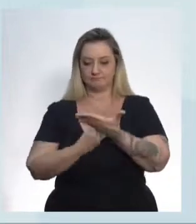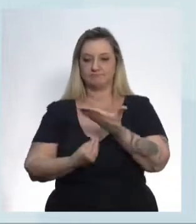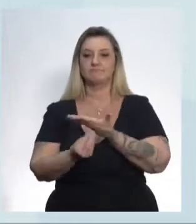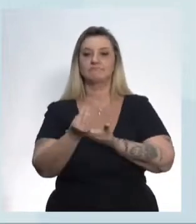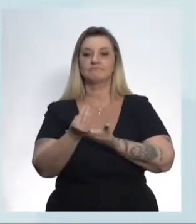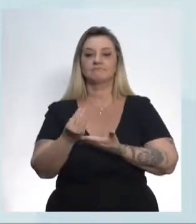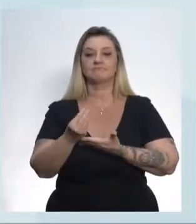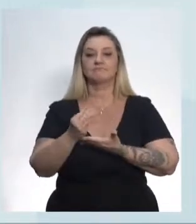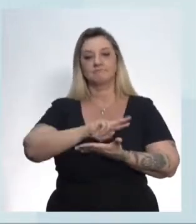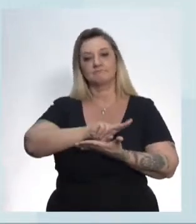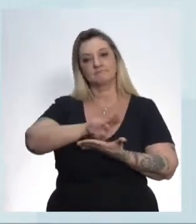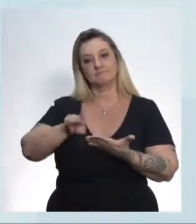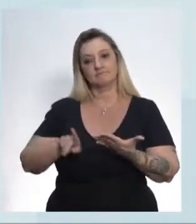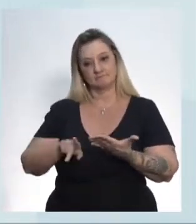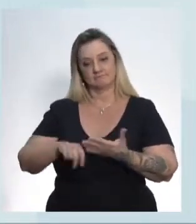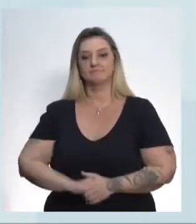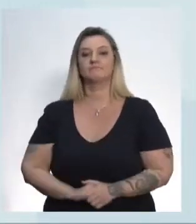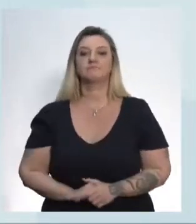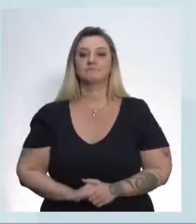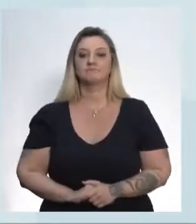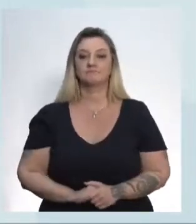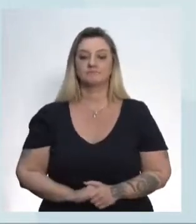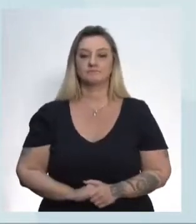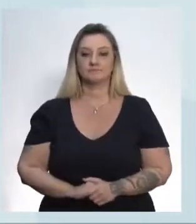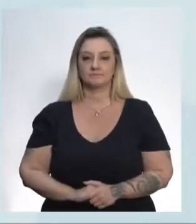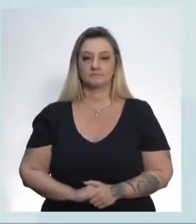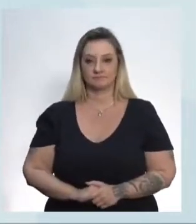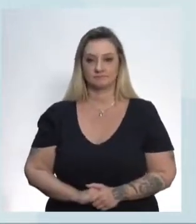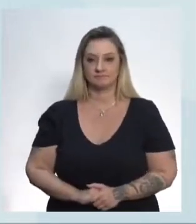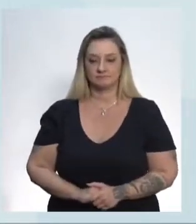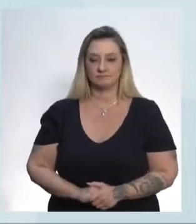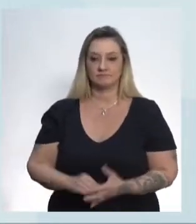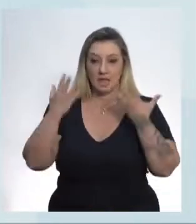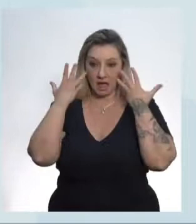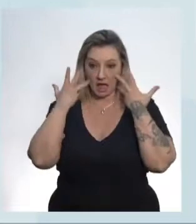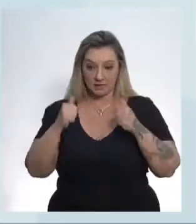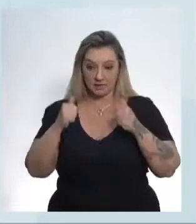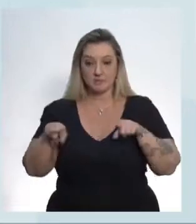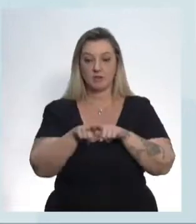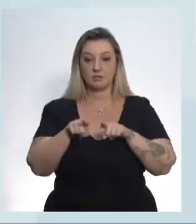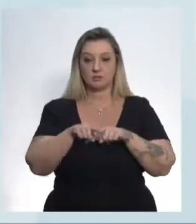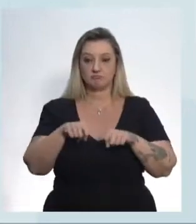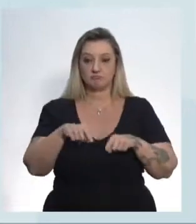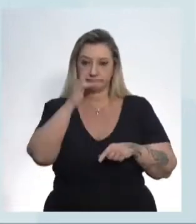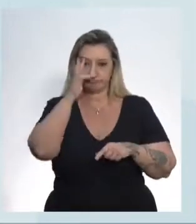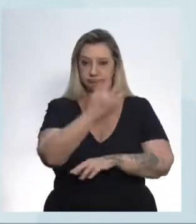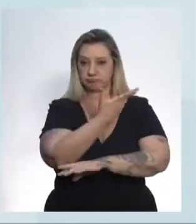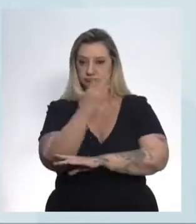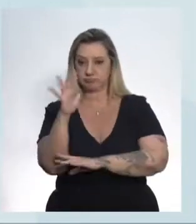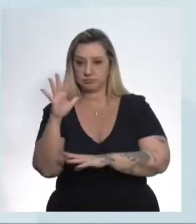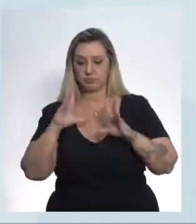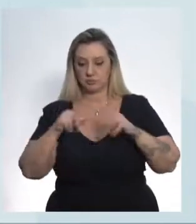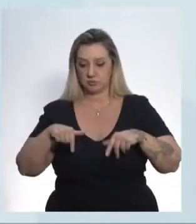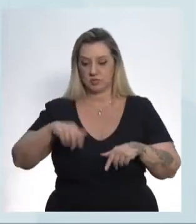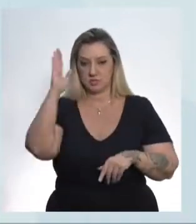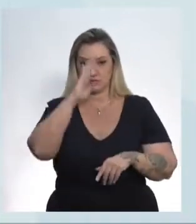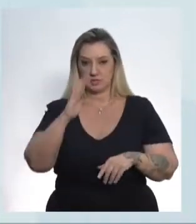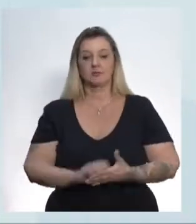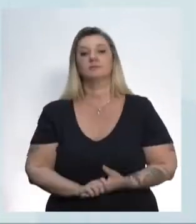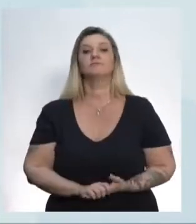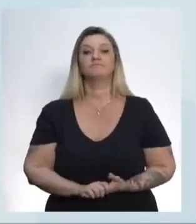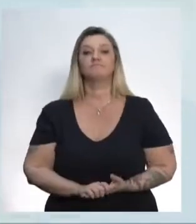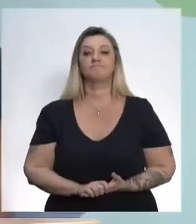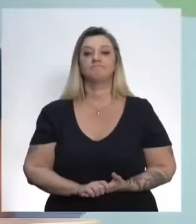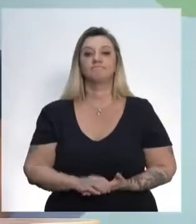é do que a diversidade de vida da fauna e da flora no nosso sistema aqui no Brasil, correto? E a biodiversidade